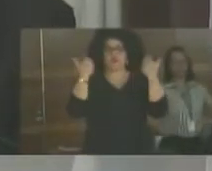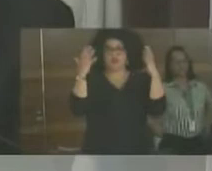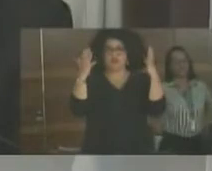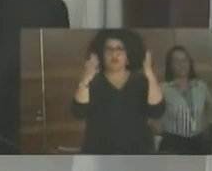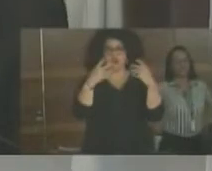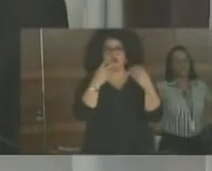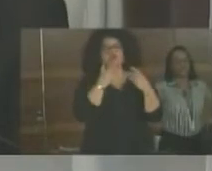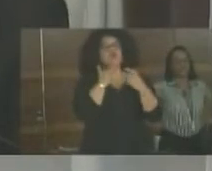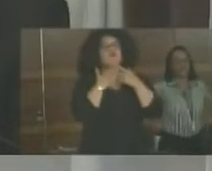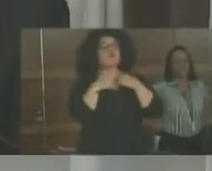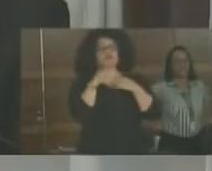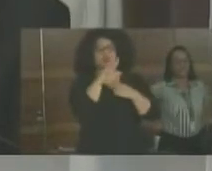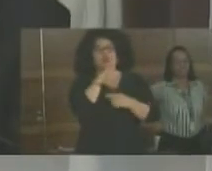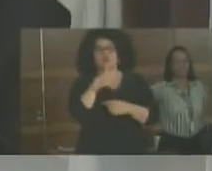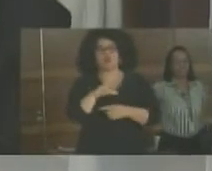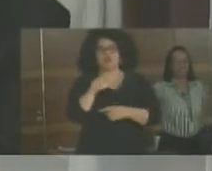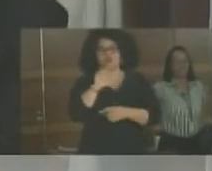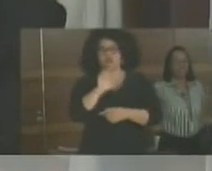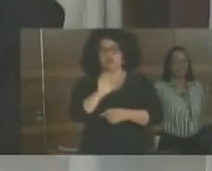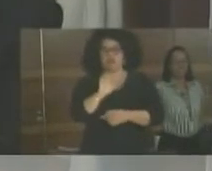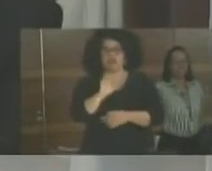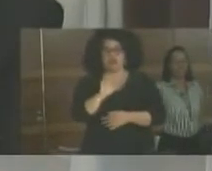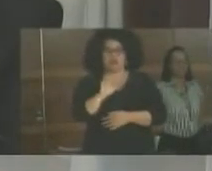muita saúde a você.